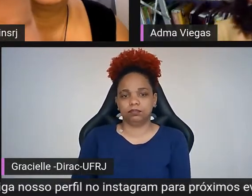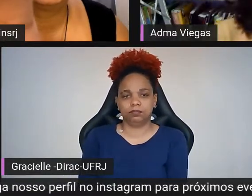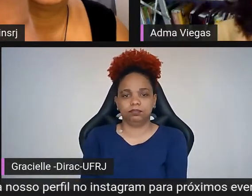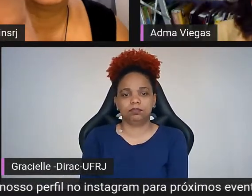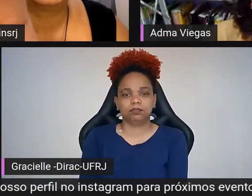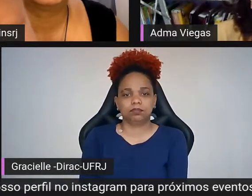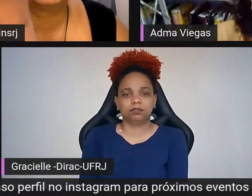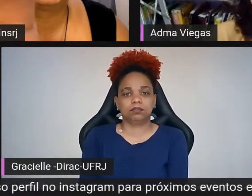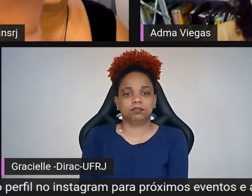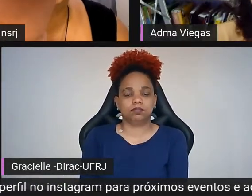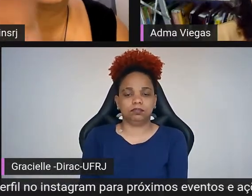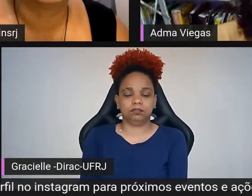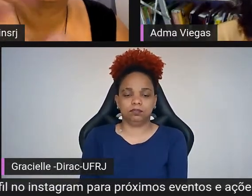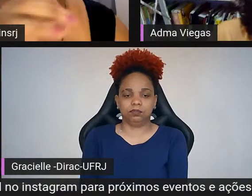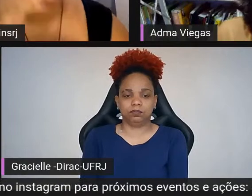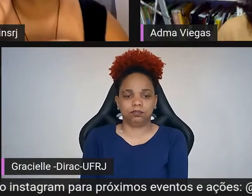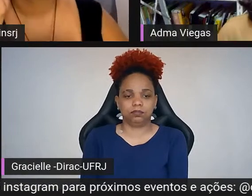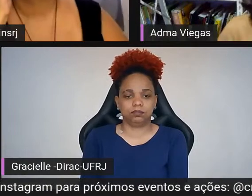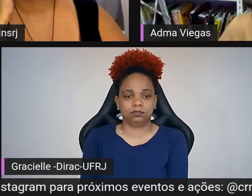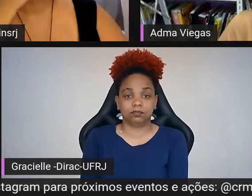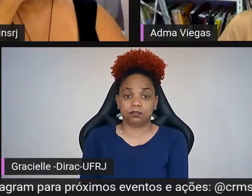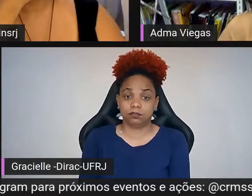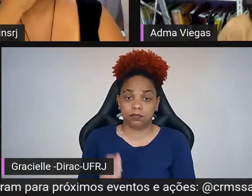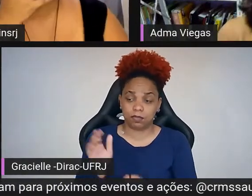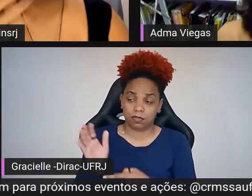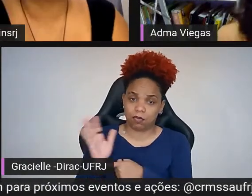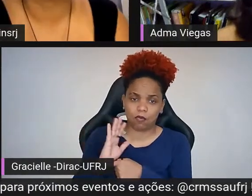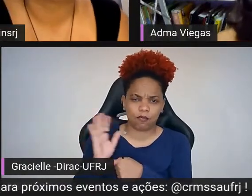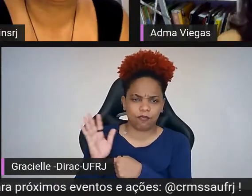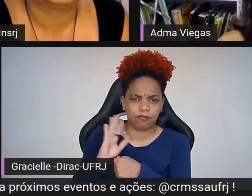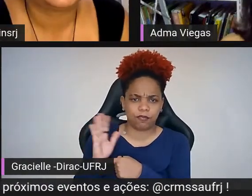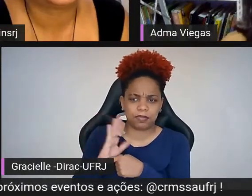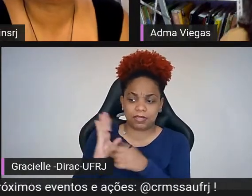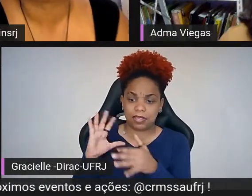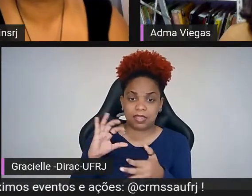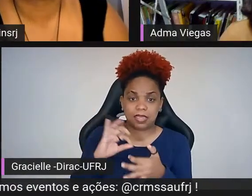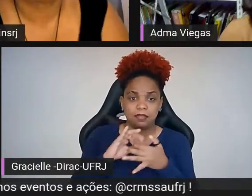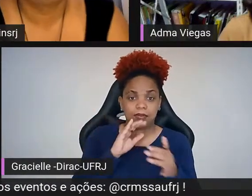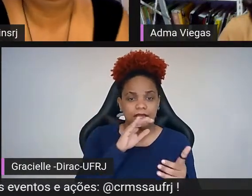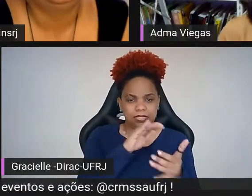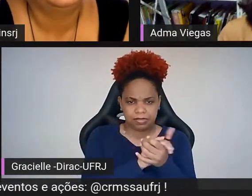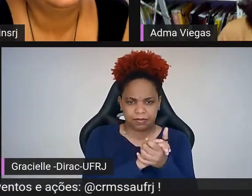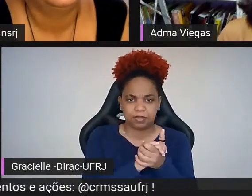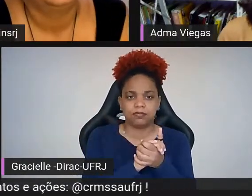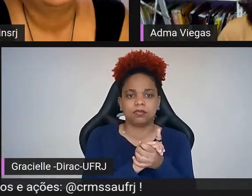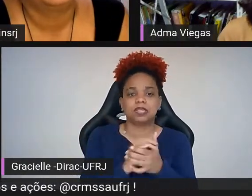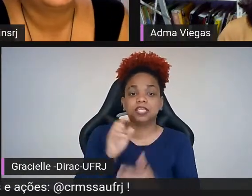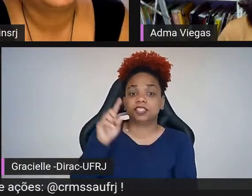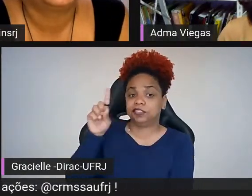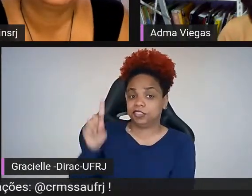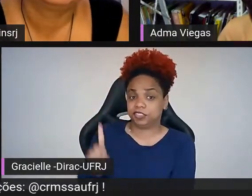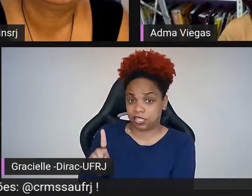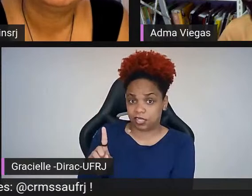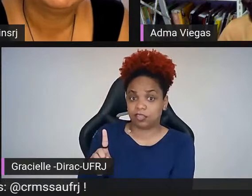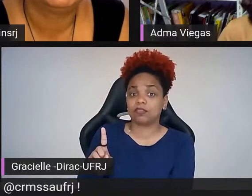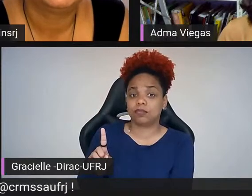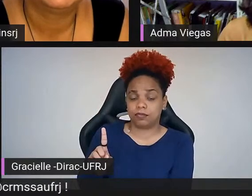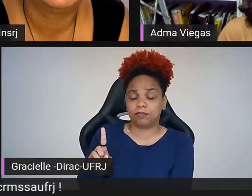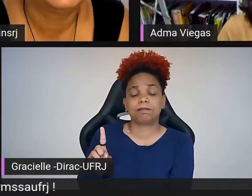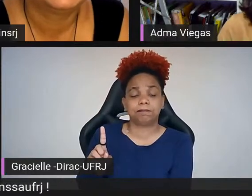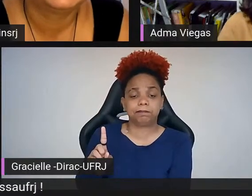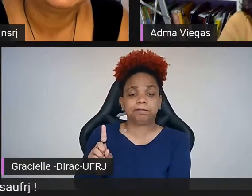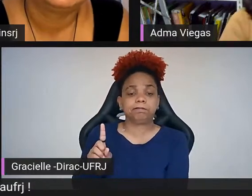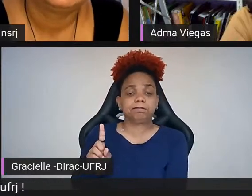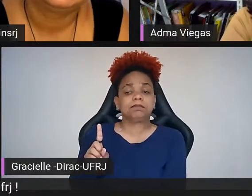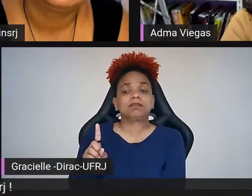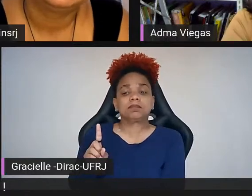O filme ele é todo calcado nessa questão do casamento, né? Direito ao casamento, e inclusive uma